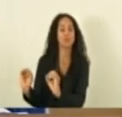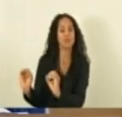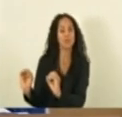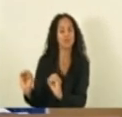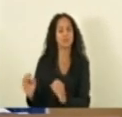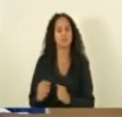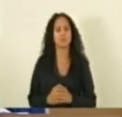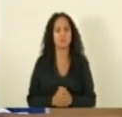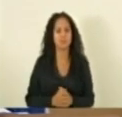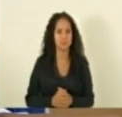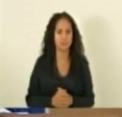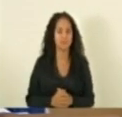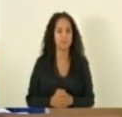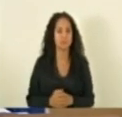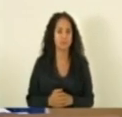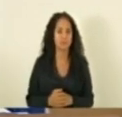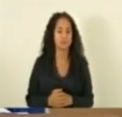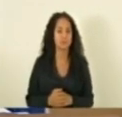Então não é um crime.